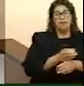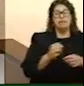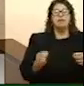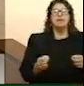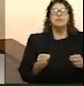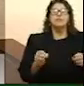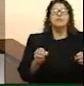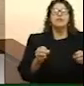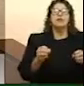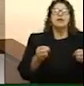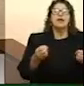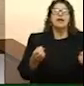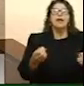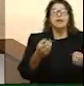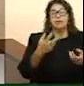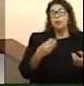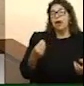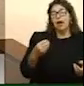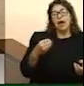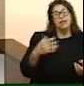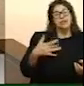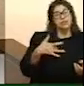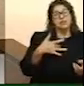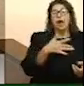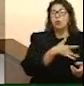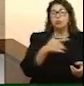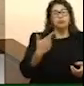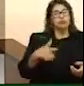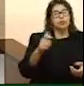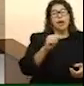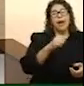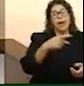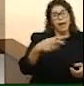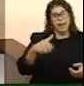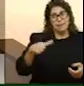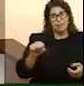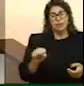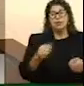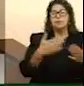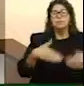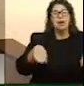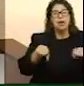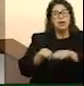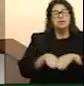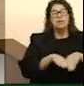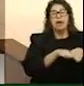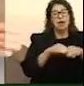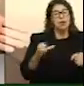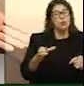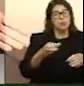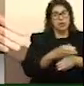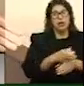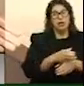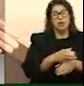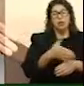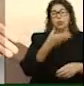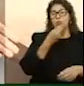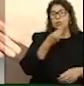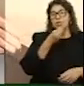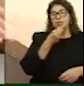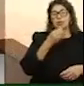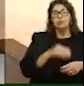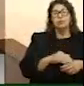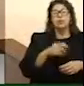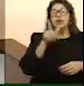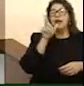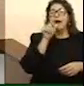não têm aposentadoria integral e paritária? Por que APAs não têm aposentadoria integral e paritária? Por que o rapaz que serve